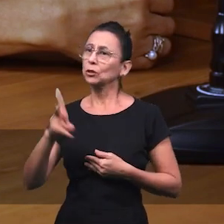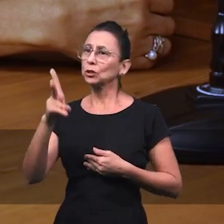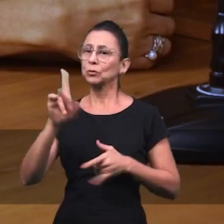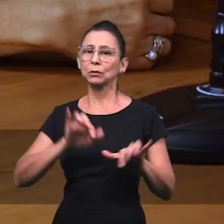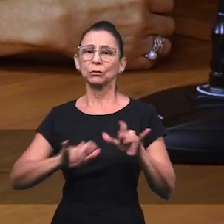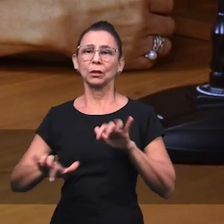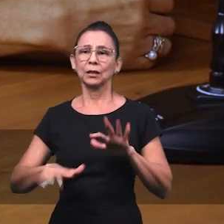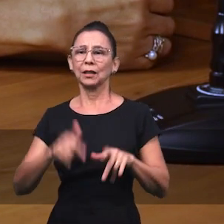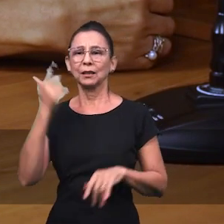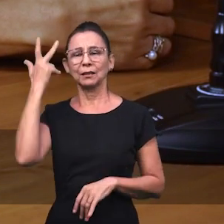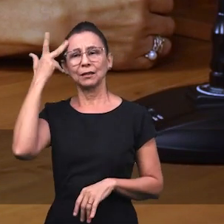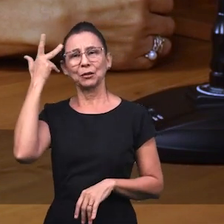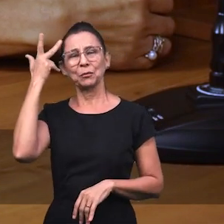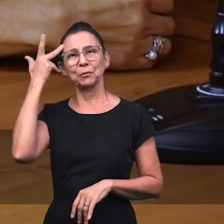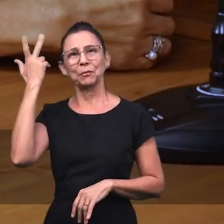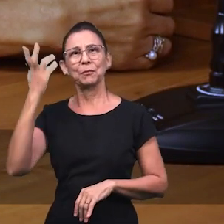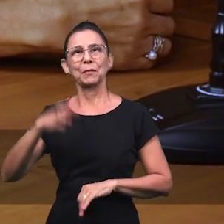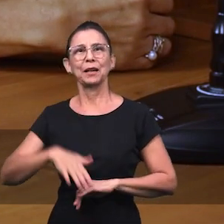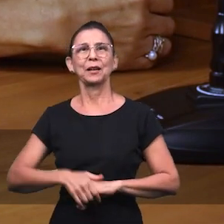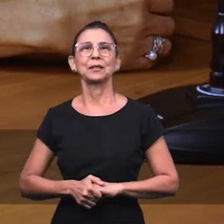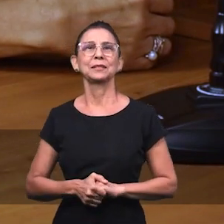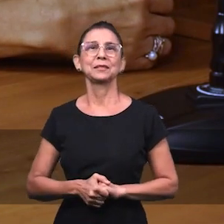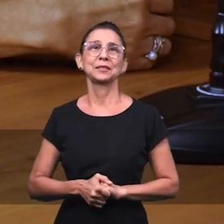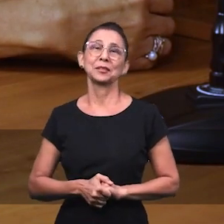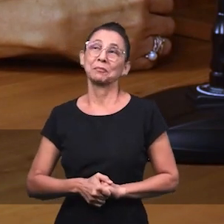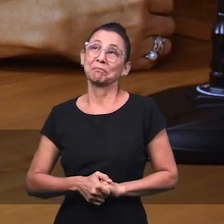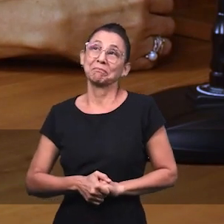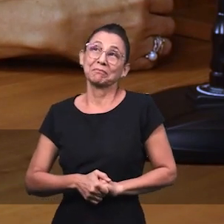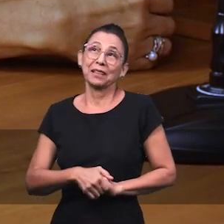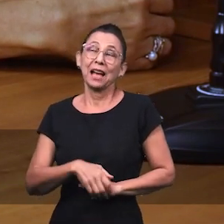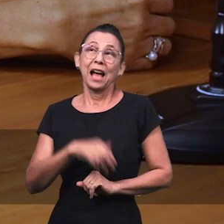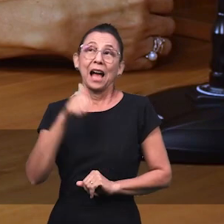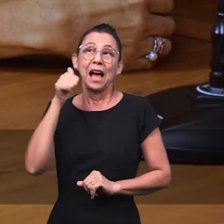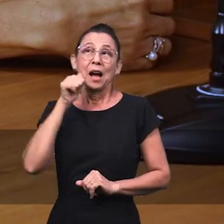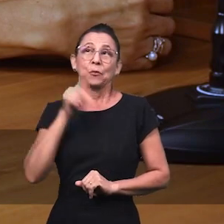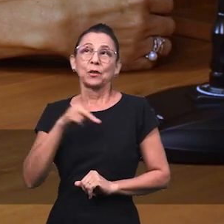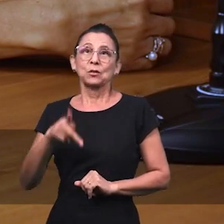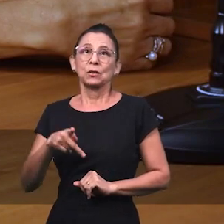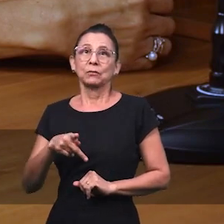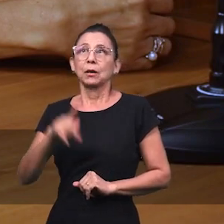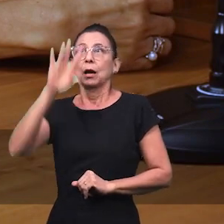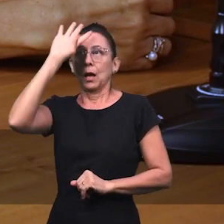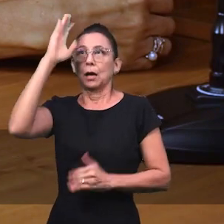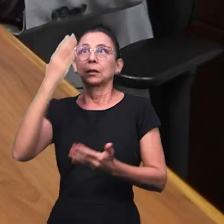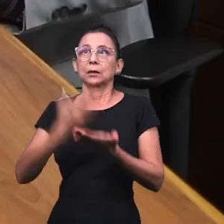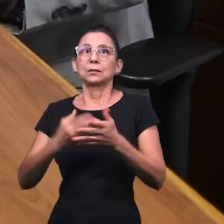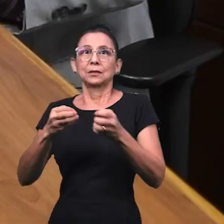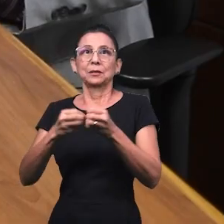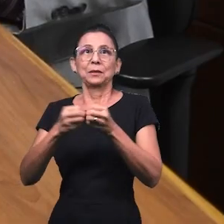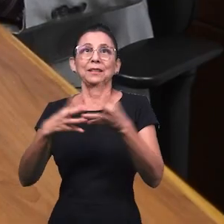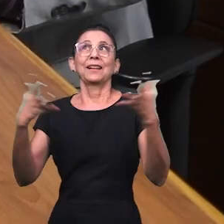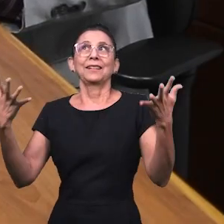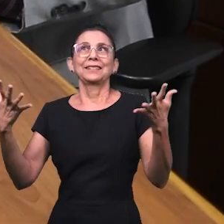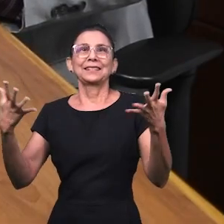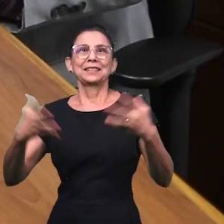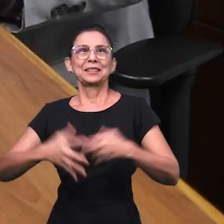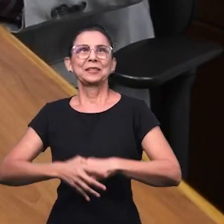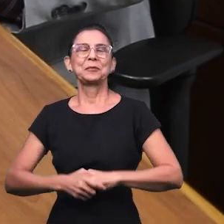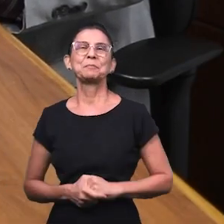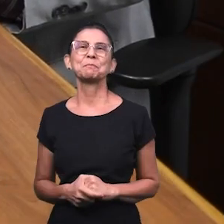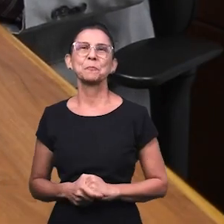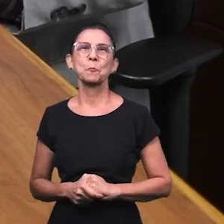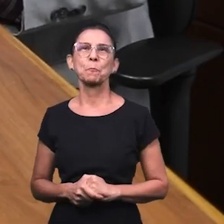foi uma forma natural. Eu acredito no milagre. Só eu mesmo. Glória a